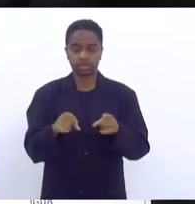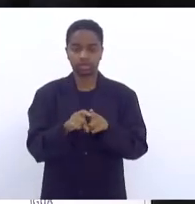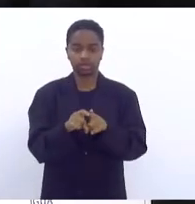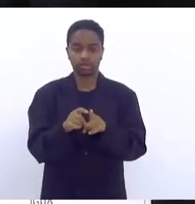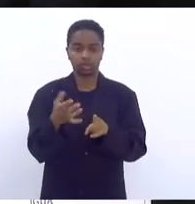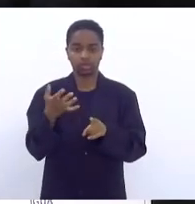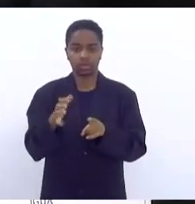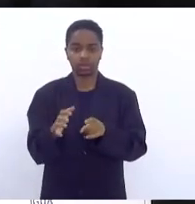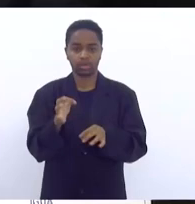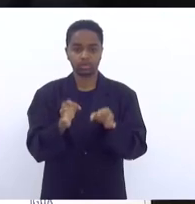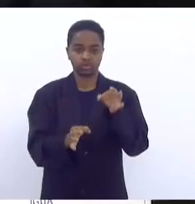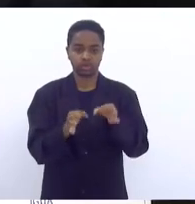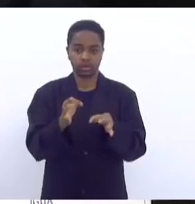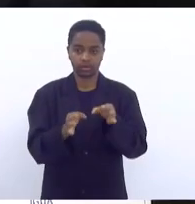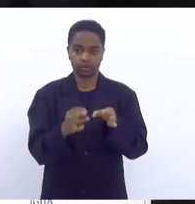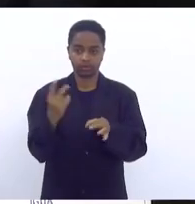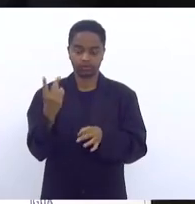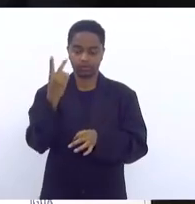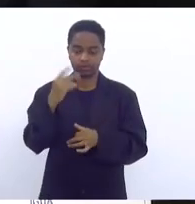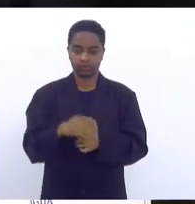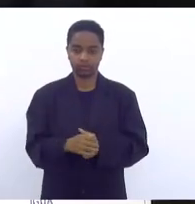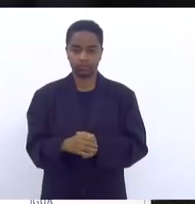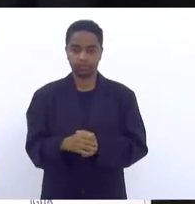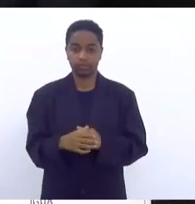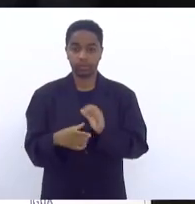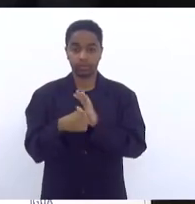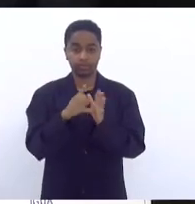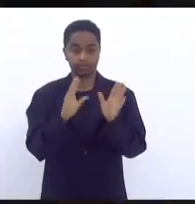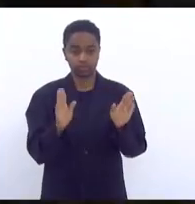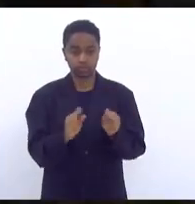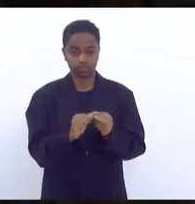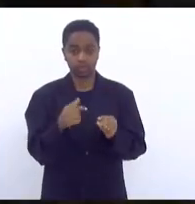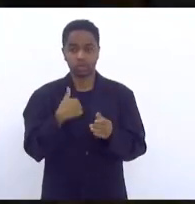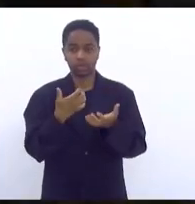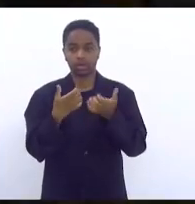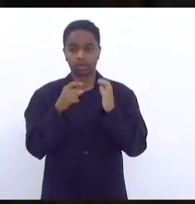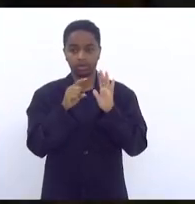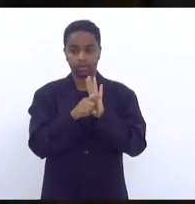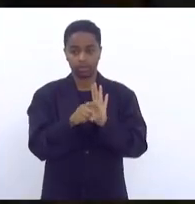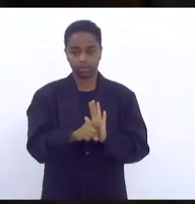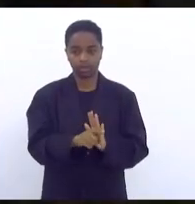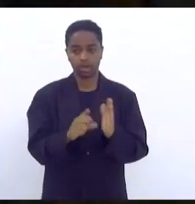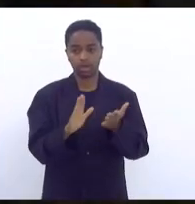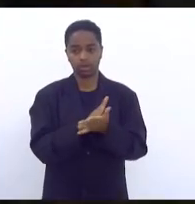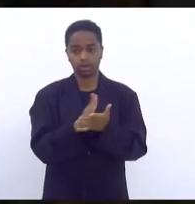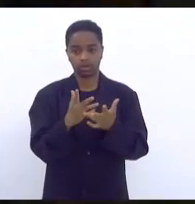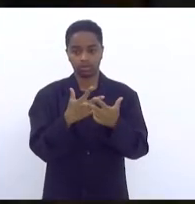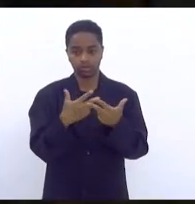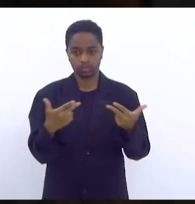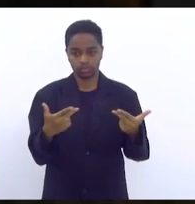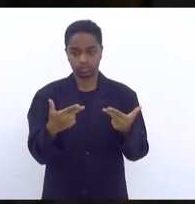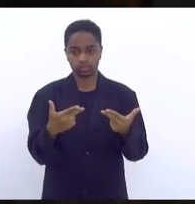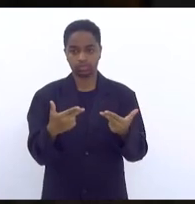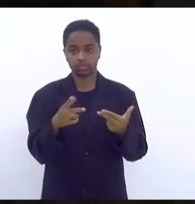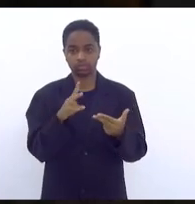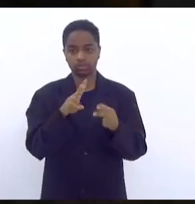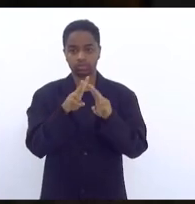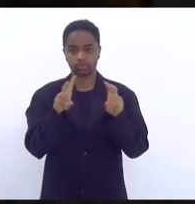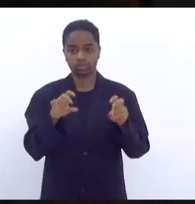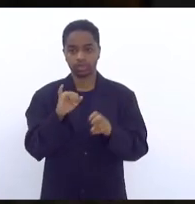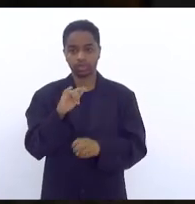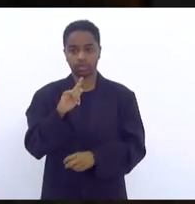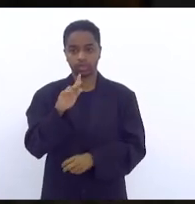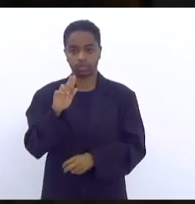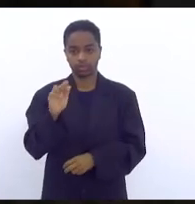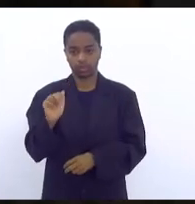valores pois não então antes de de ser concluir eu queria fazer algumas perguntas direcionada especificamente a iguá no que